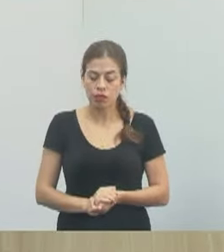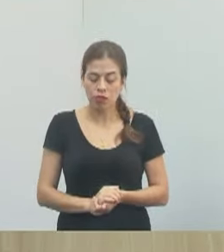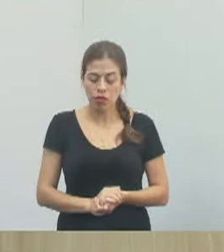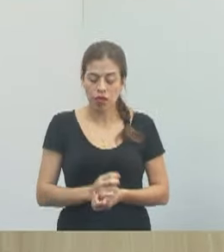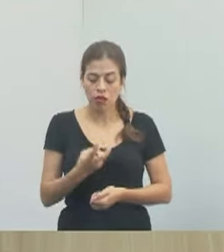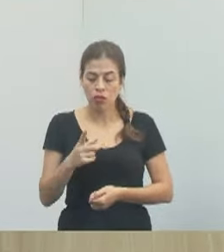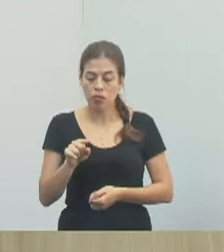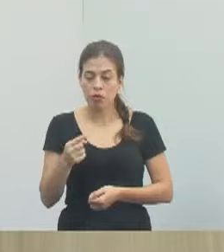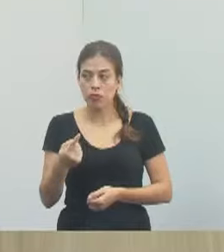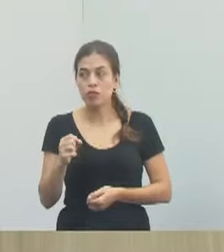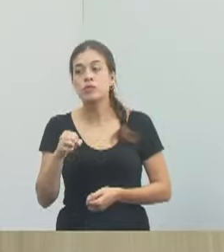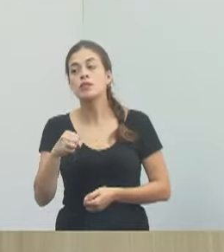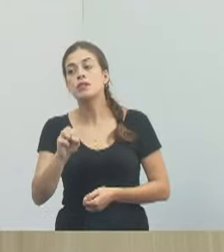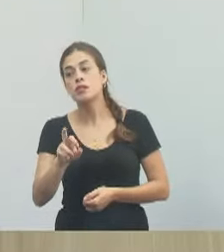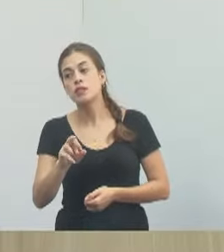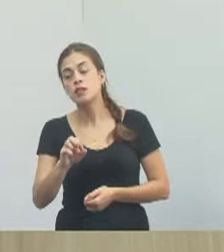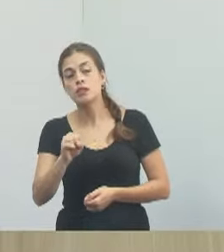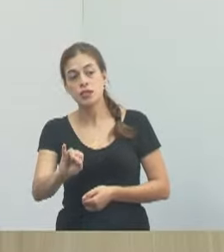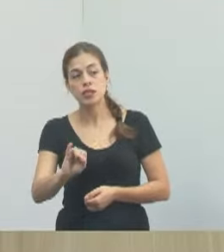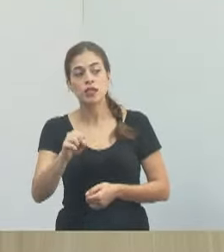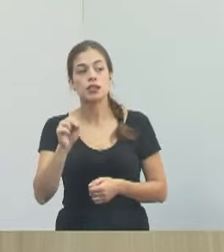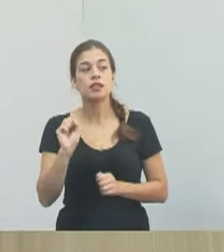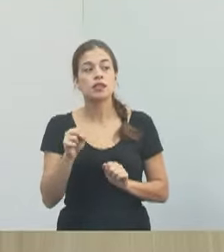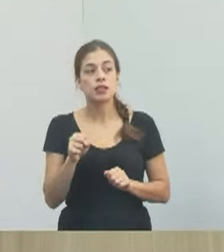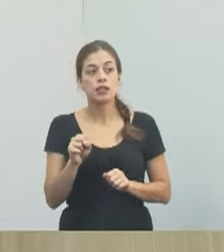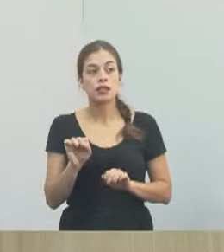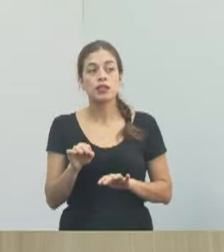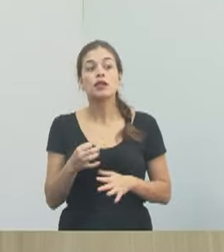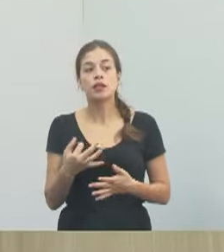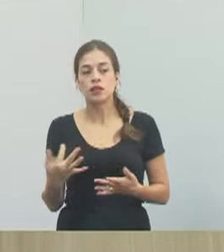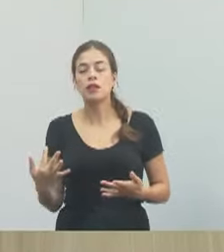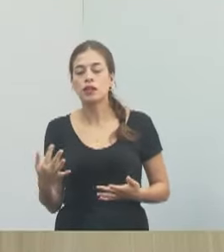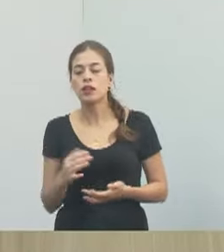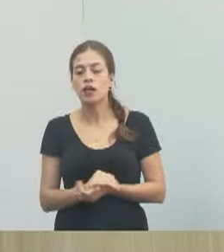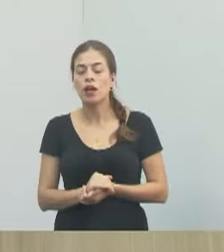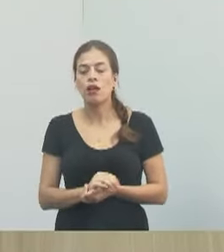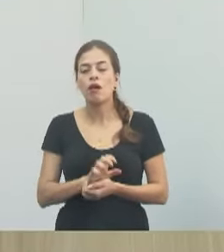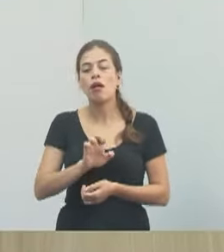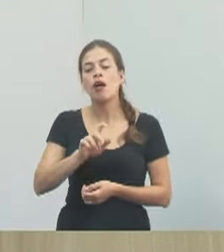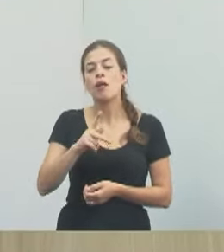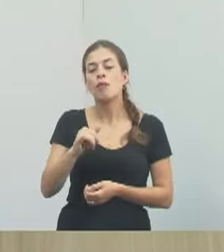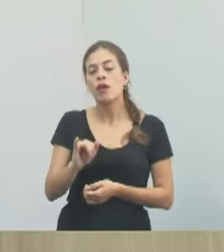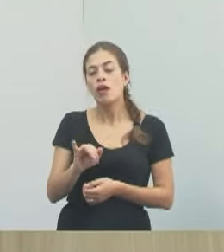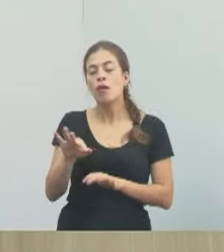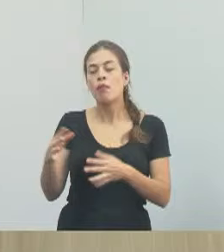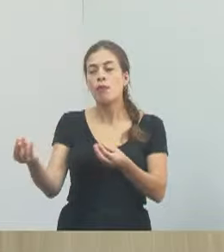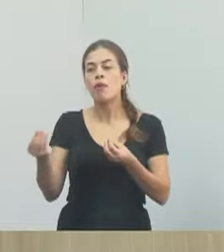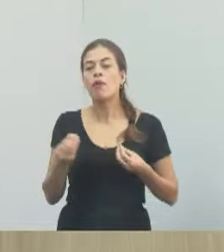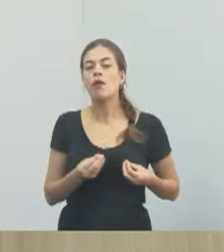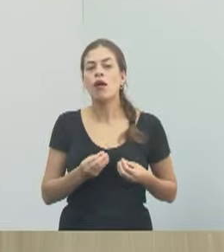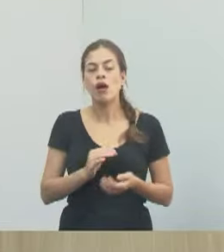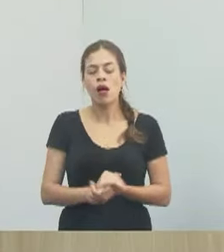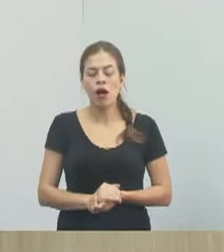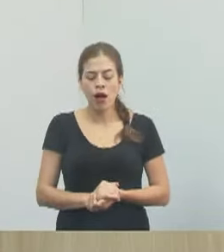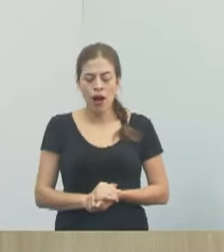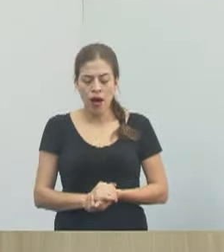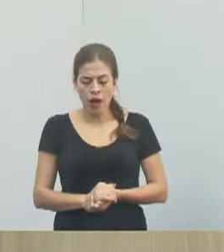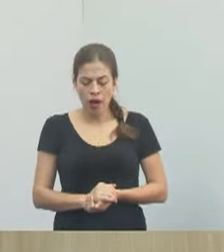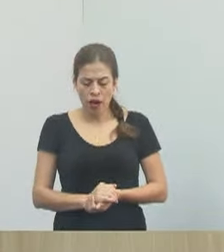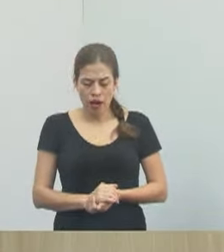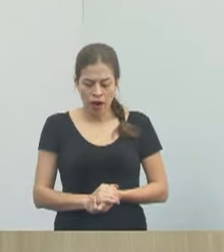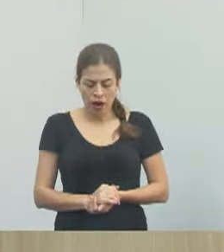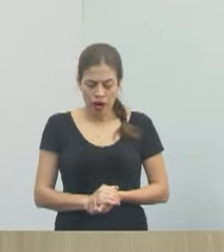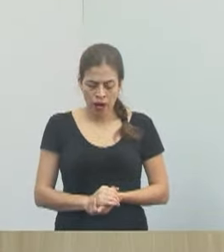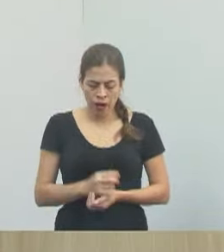caso possí informar o prazo do qu ipis dos mencionados servidores são distribuídos